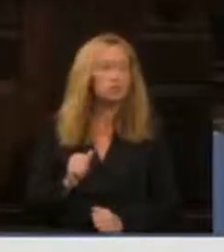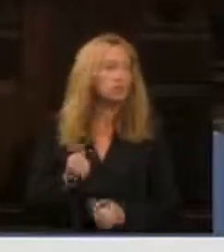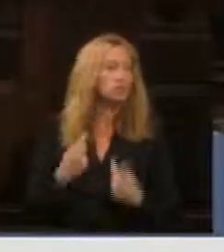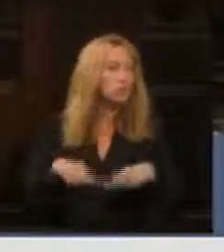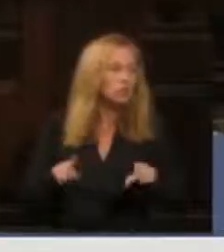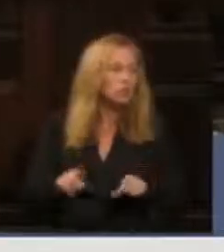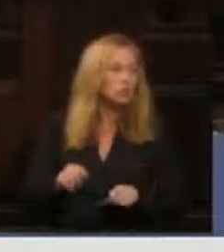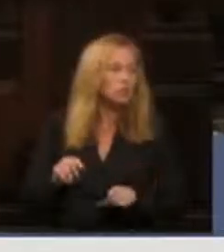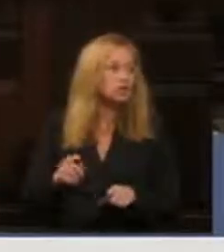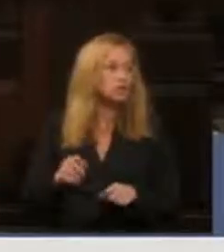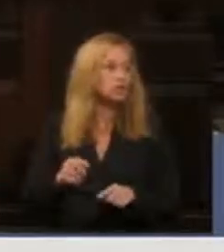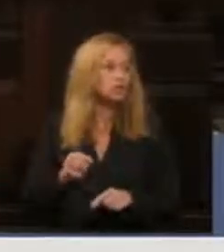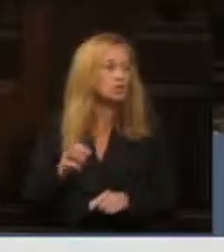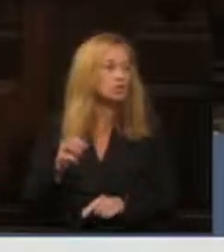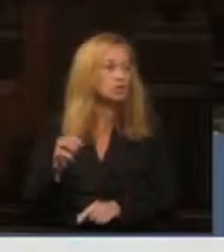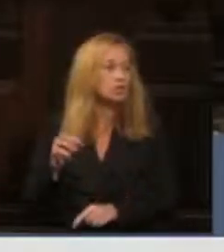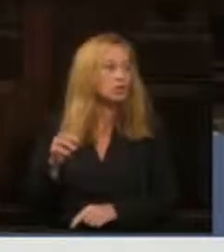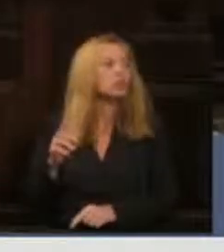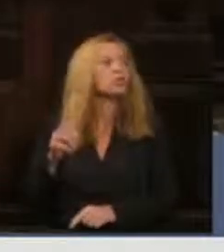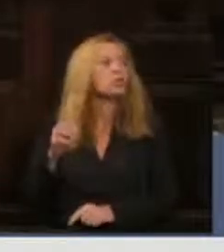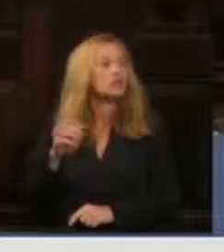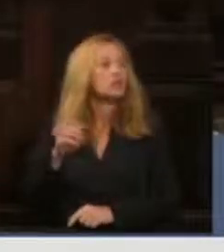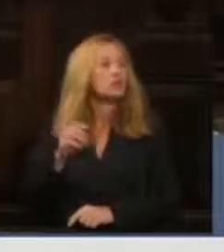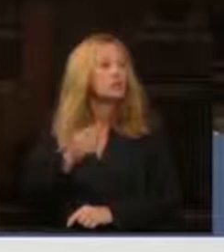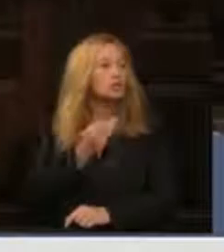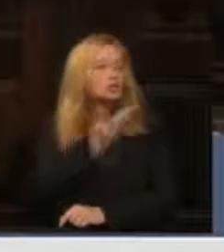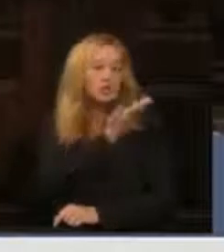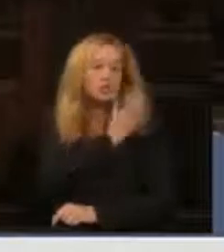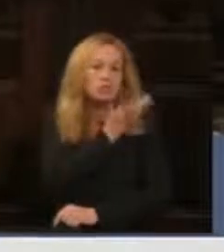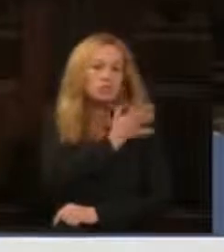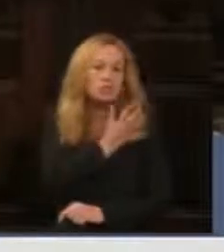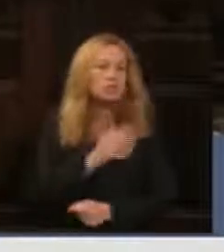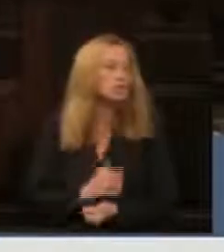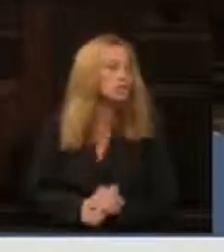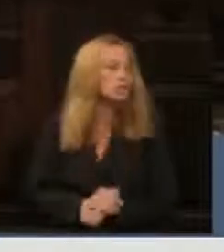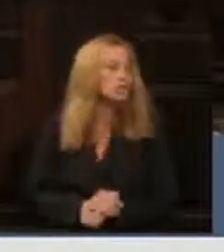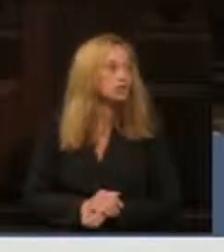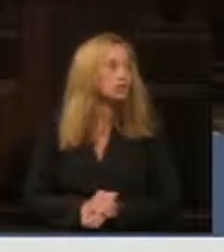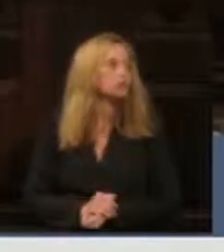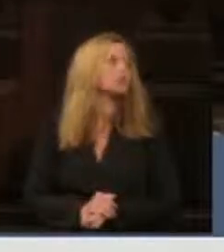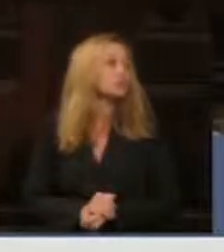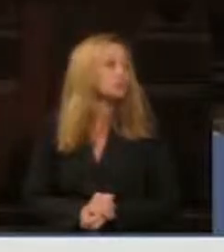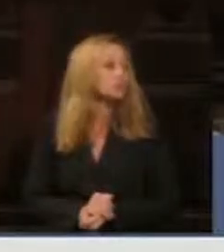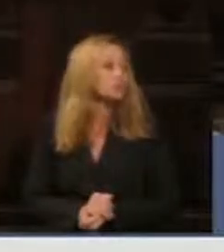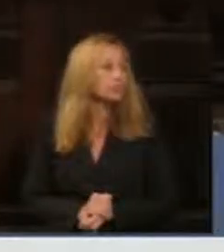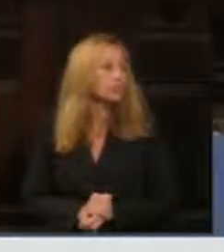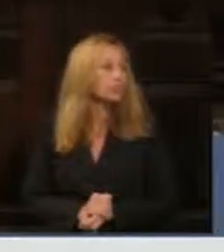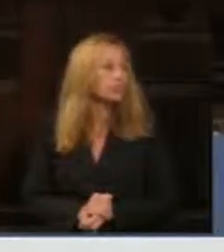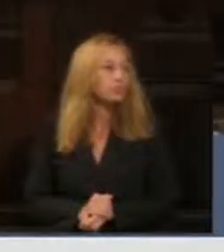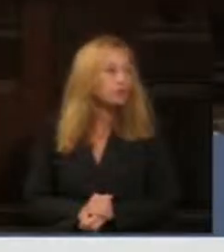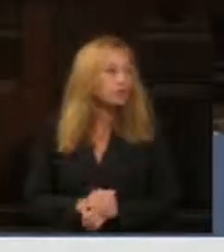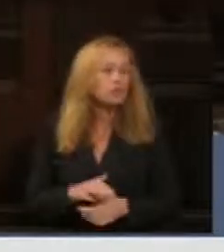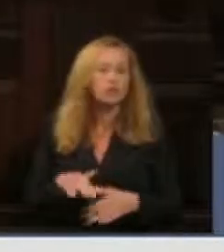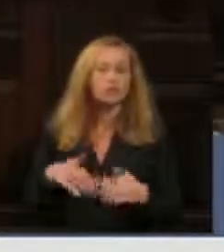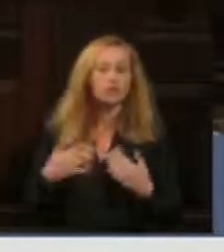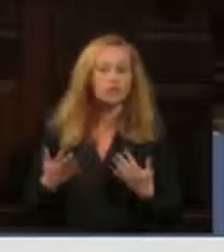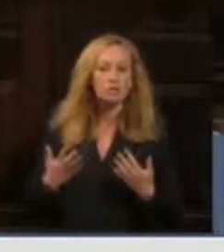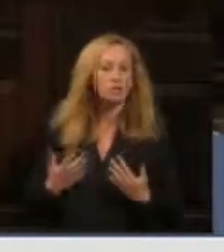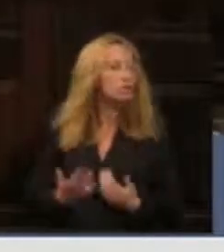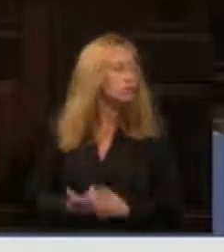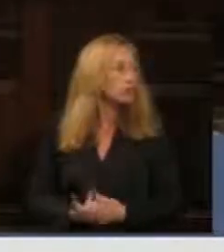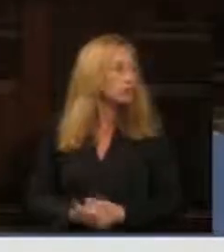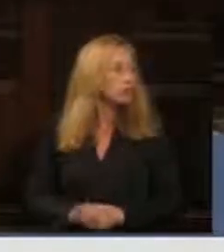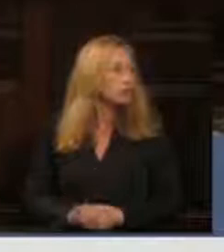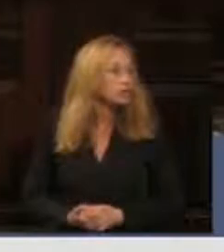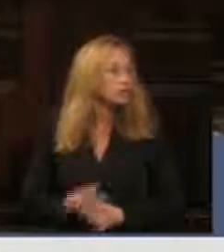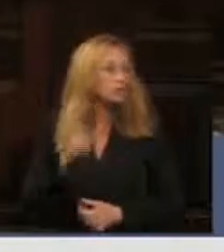180 atividades no estado do Rio de Janeiro. Mas qual é a relação entre